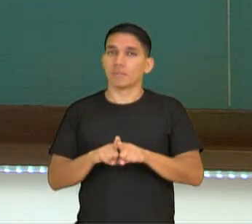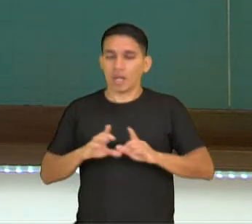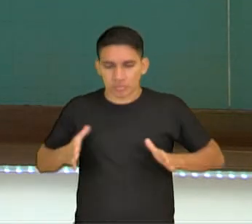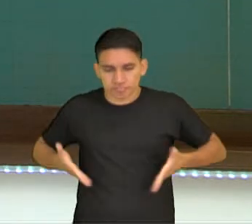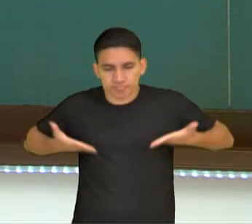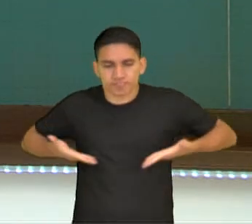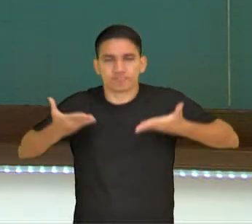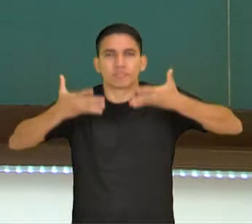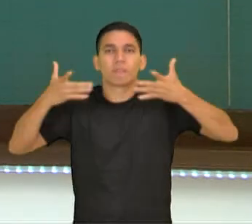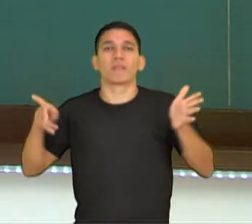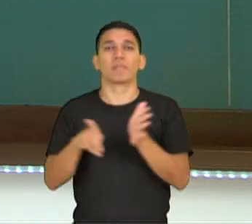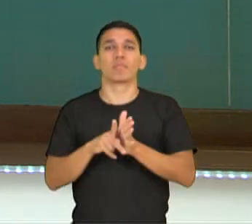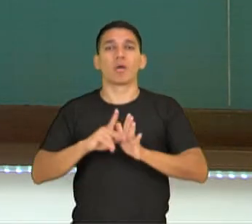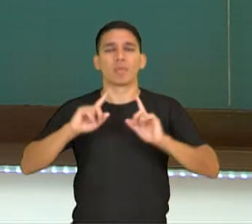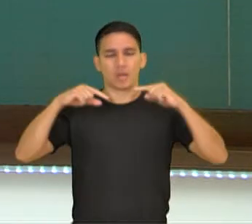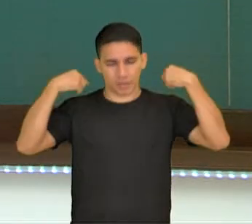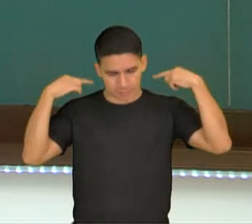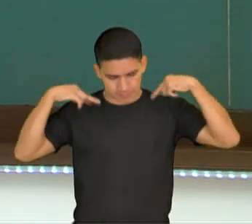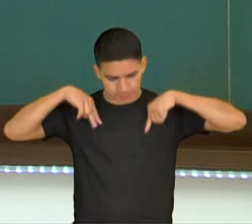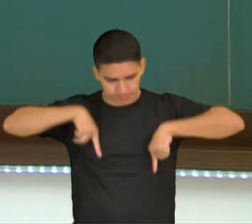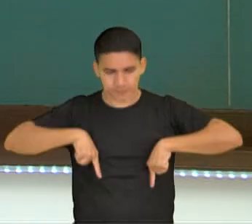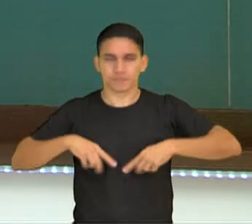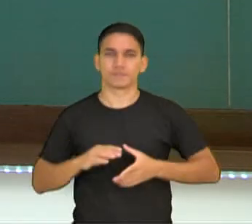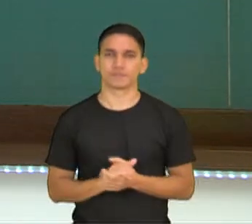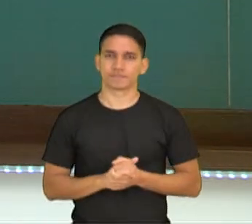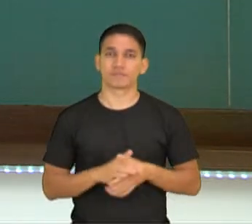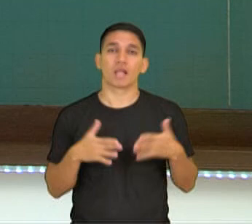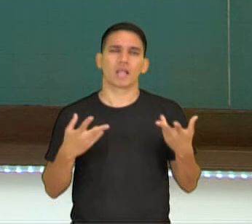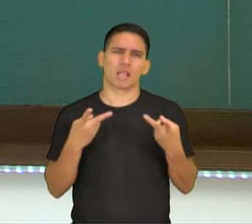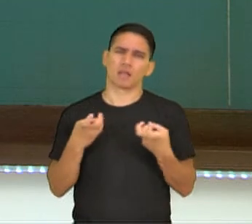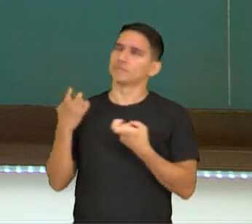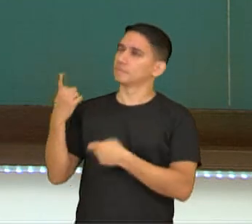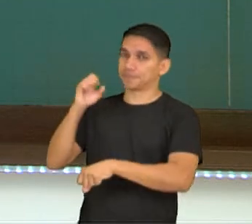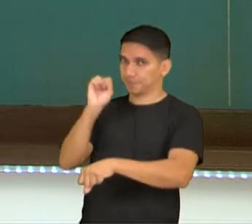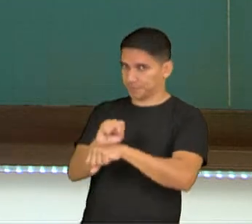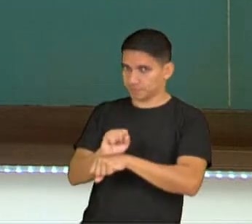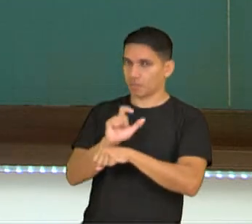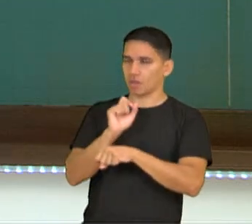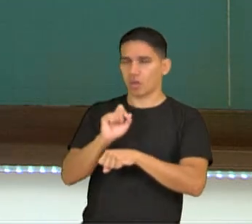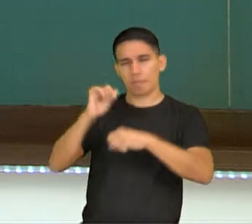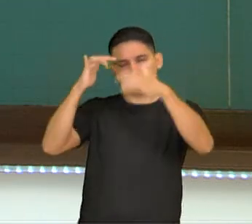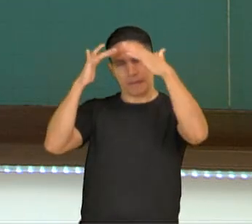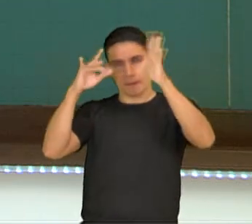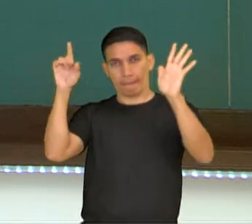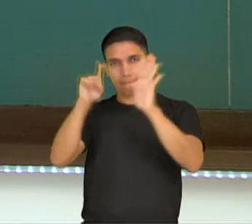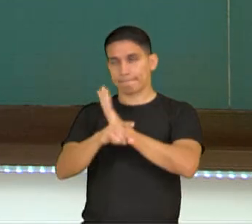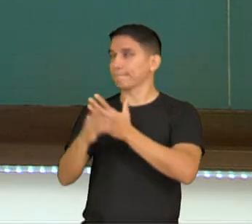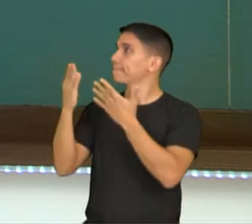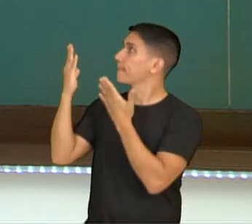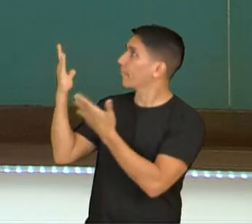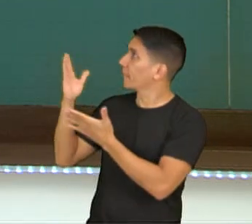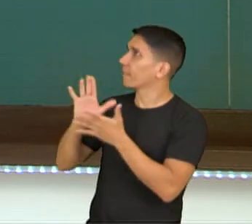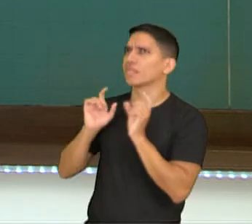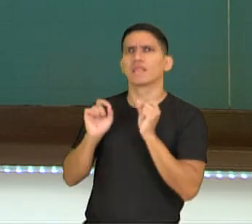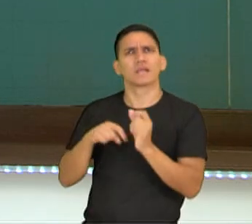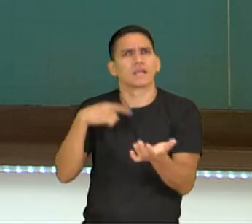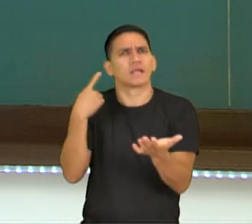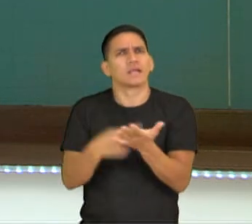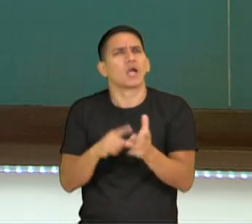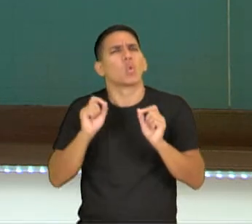nossa própria interioridade. Então, parando mais uma vez para refletir sobre isso, vamos definir